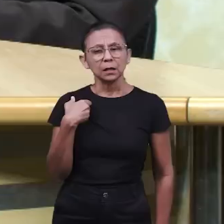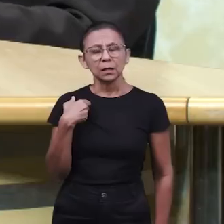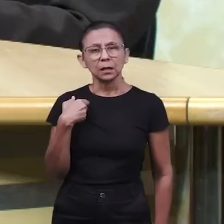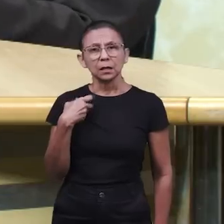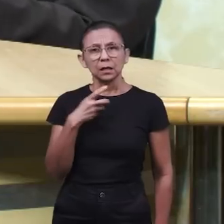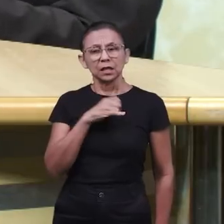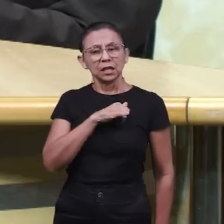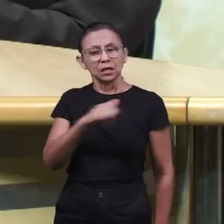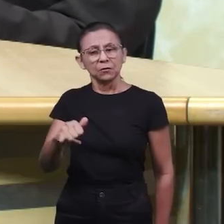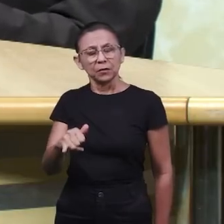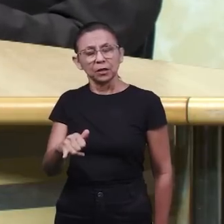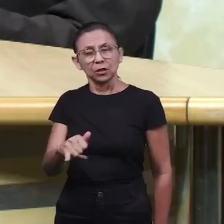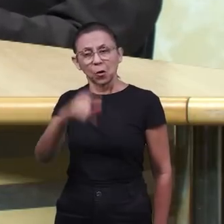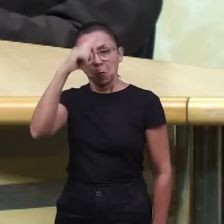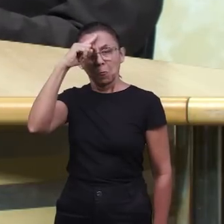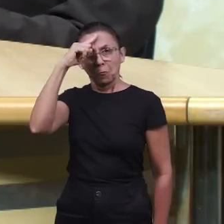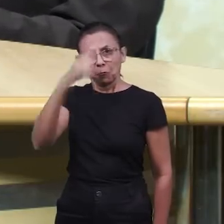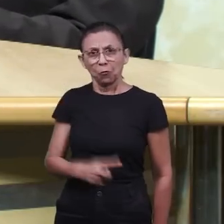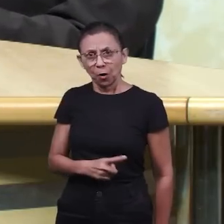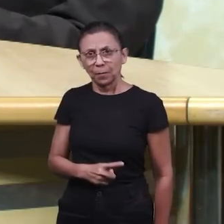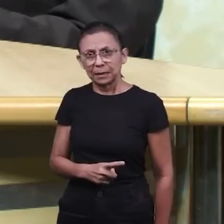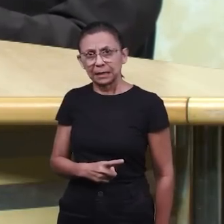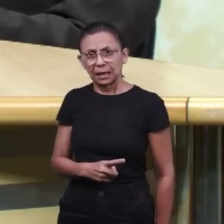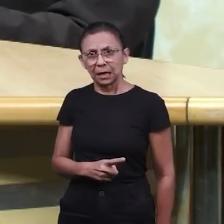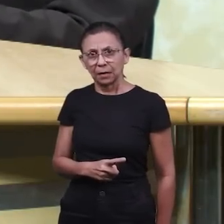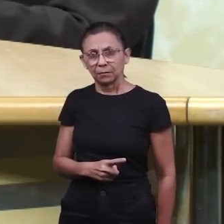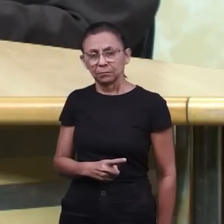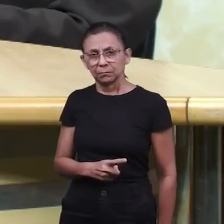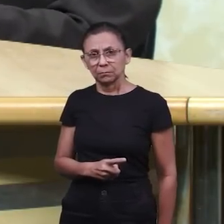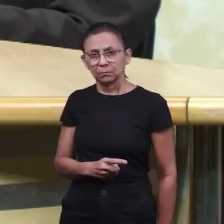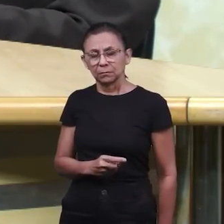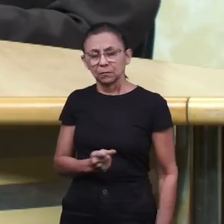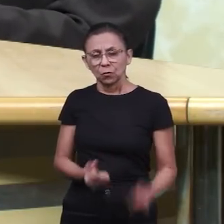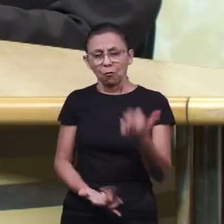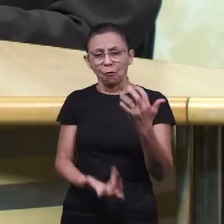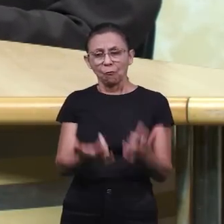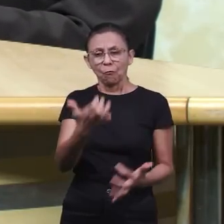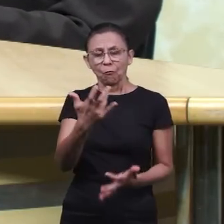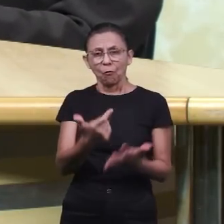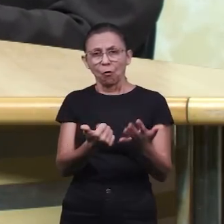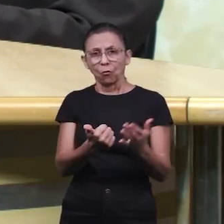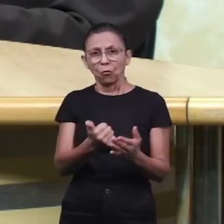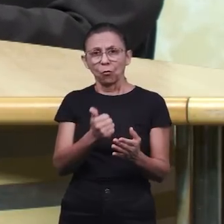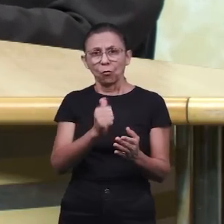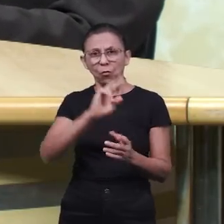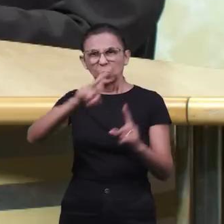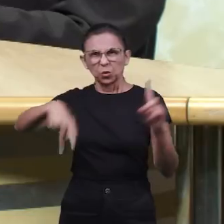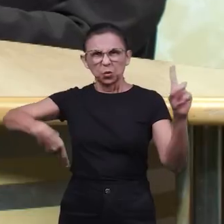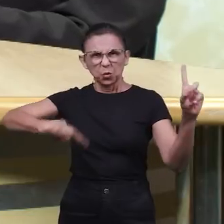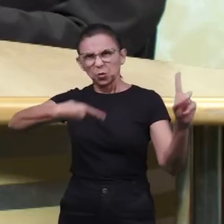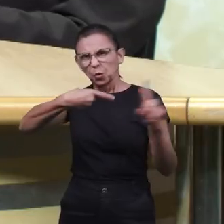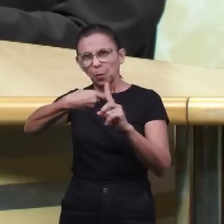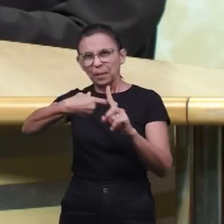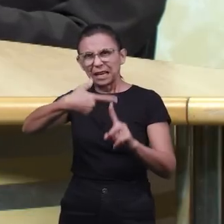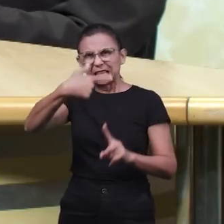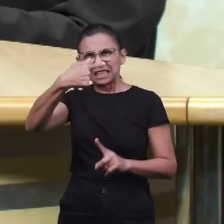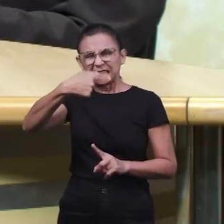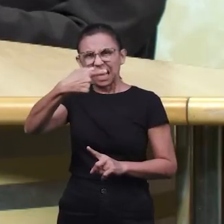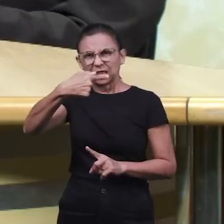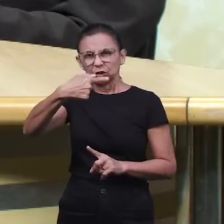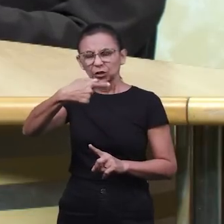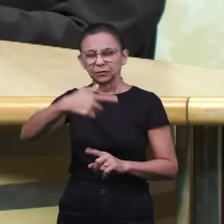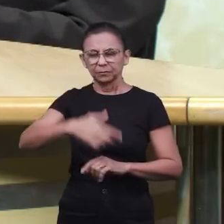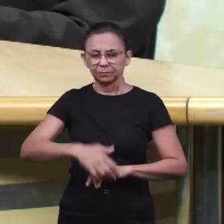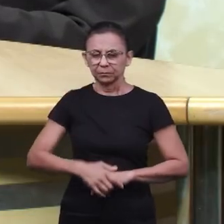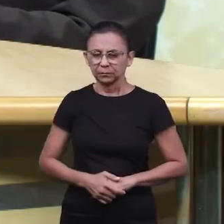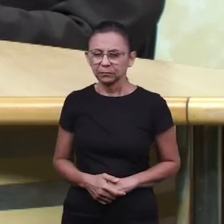e mandou aquecer o forno 7 vezes mais. Aí você pergunta, por causa de